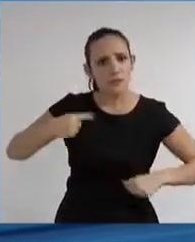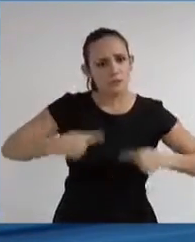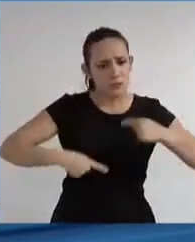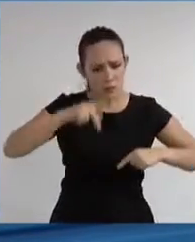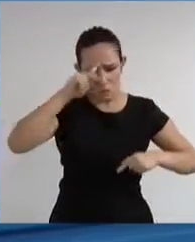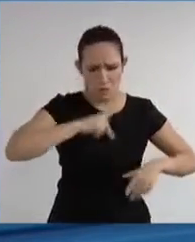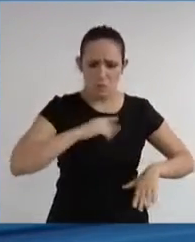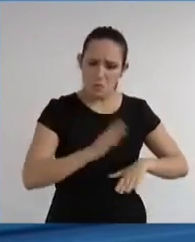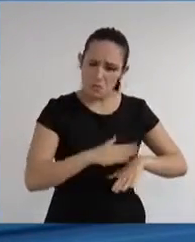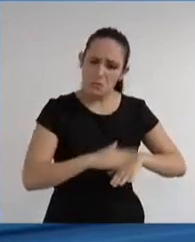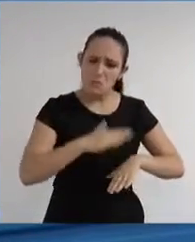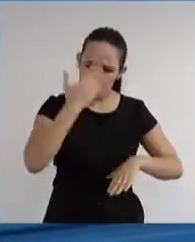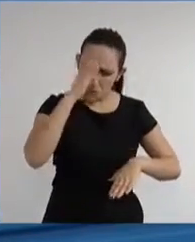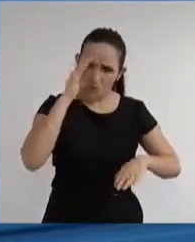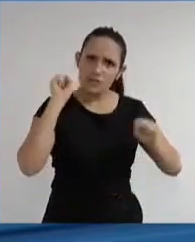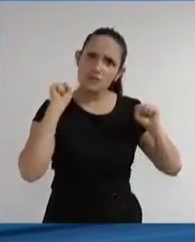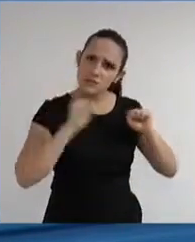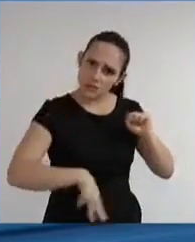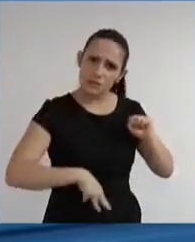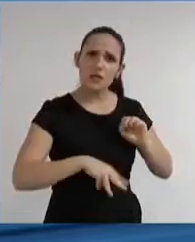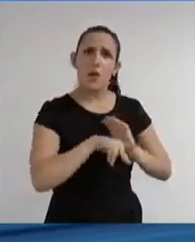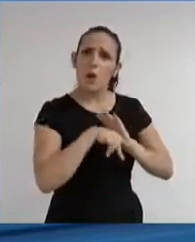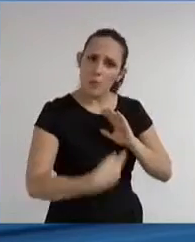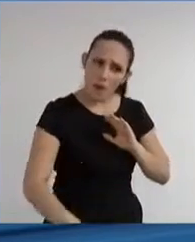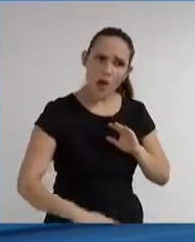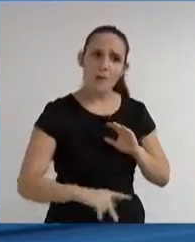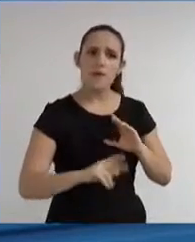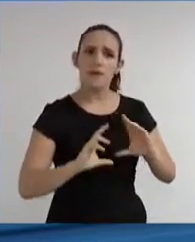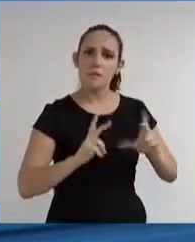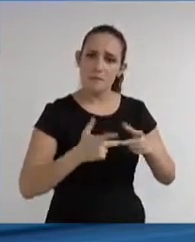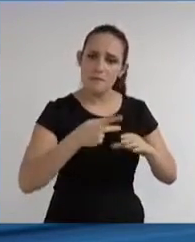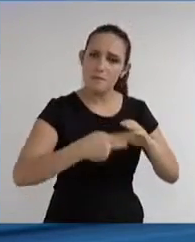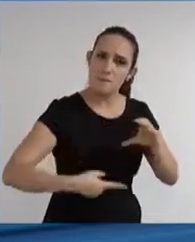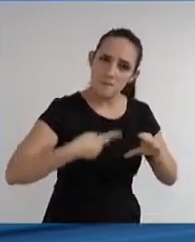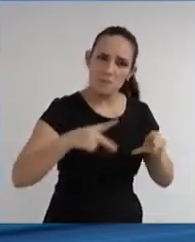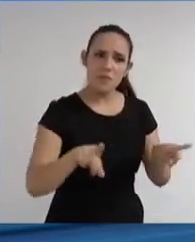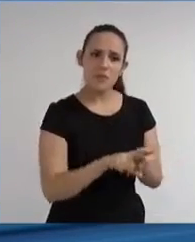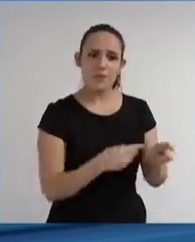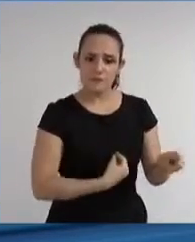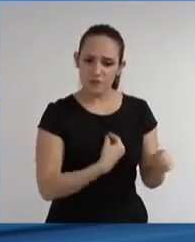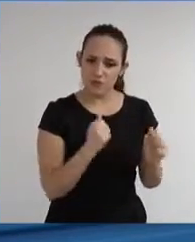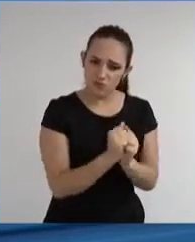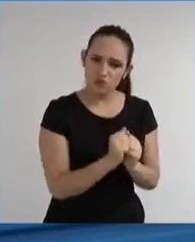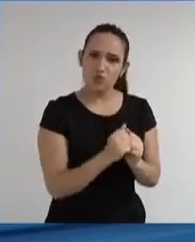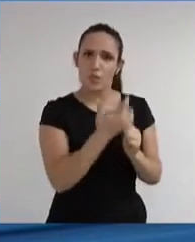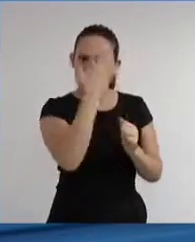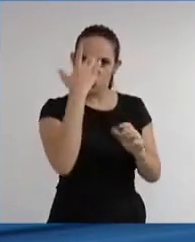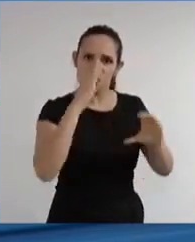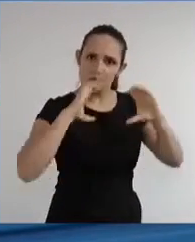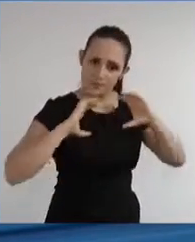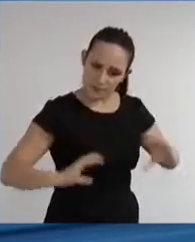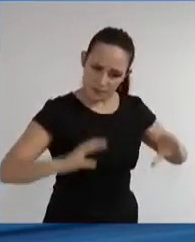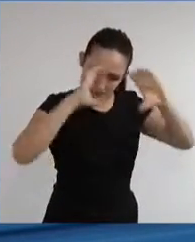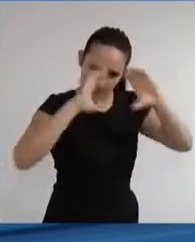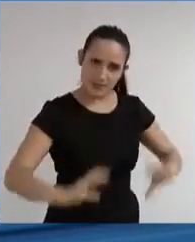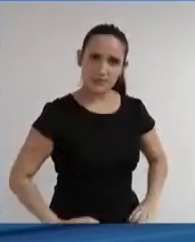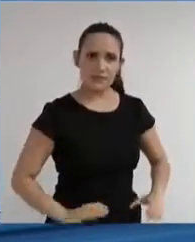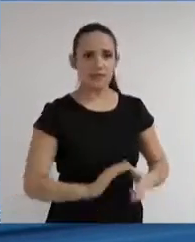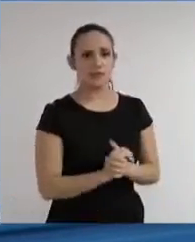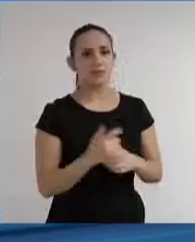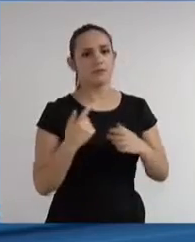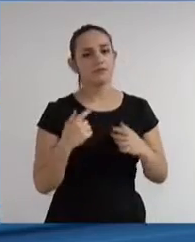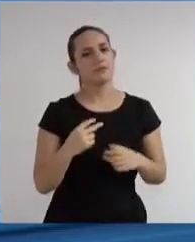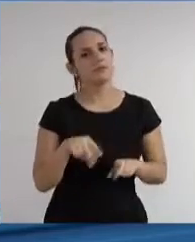maneira como é o entendimento da Câmara com a participação do cidadão através da audiência pública, admitir o controle social,